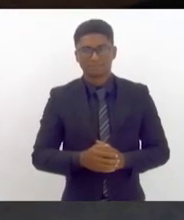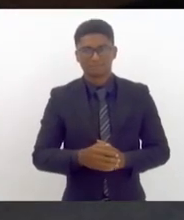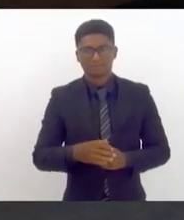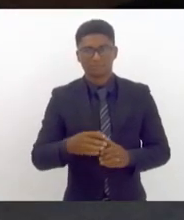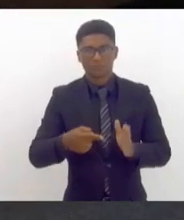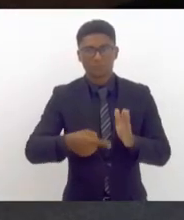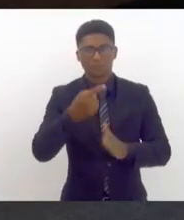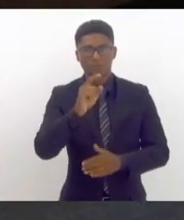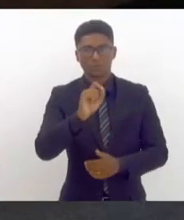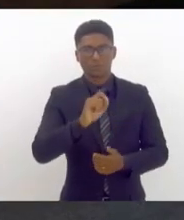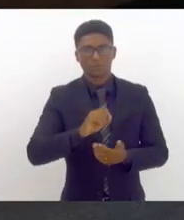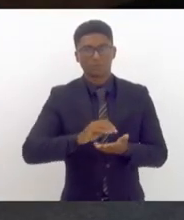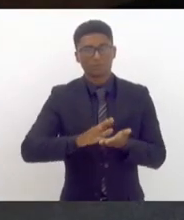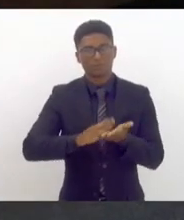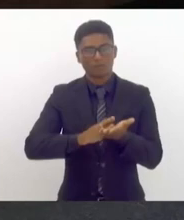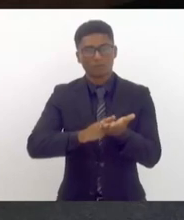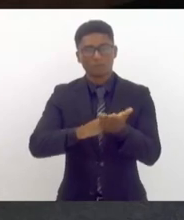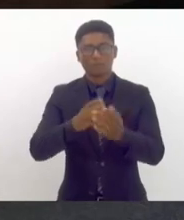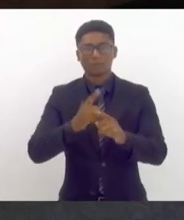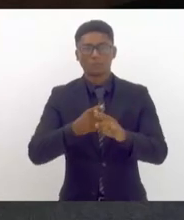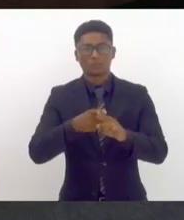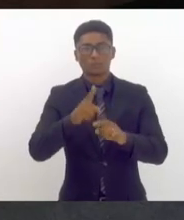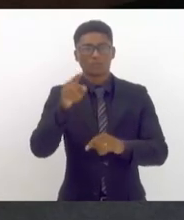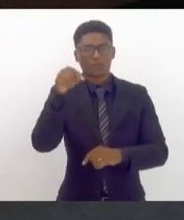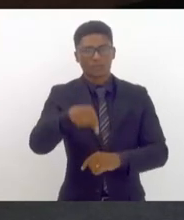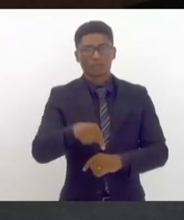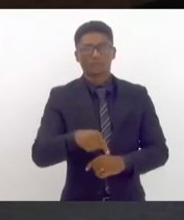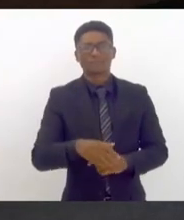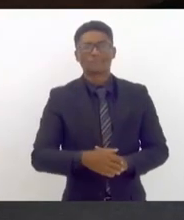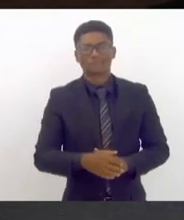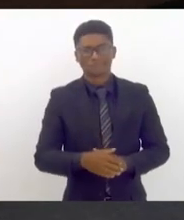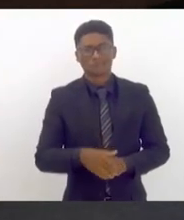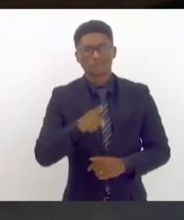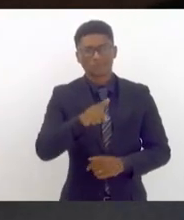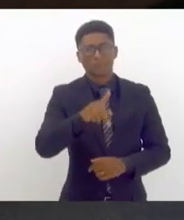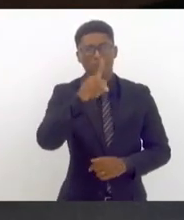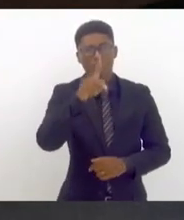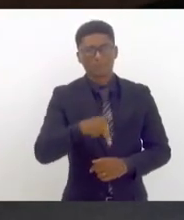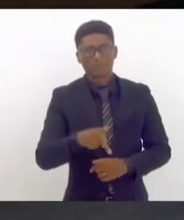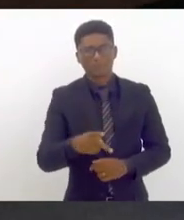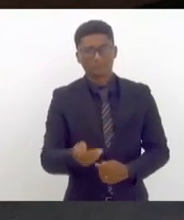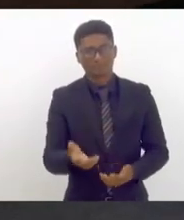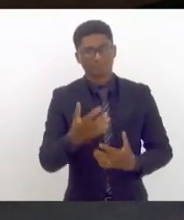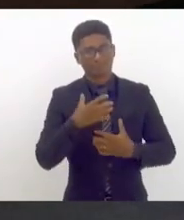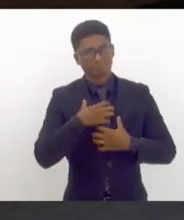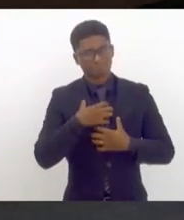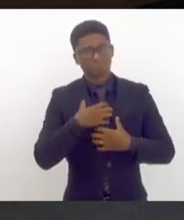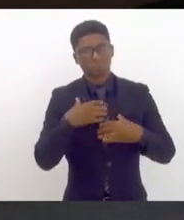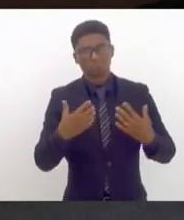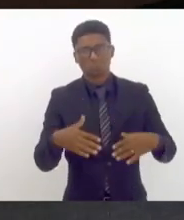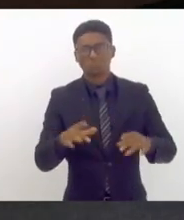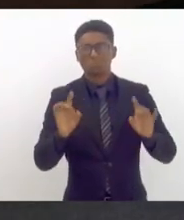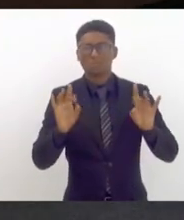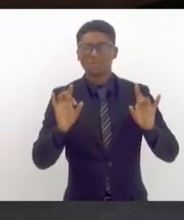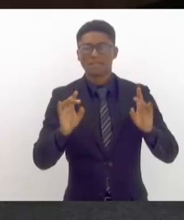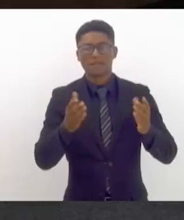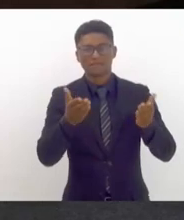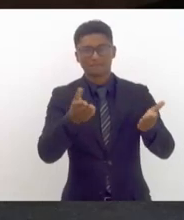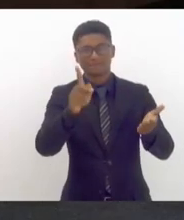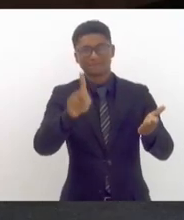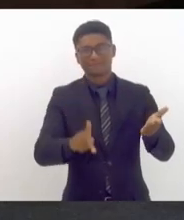primeiro parabenizar a senhora por estar aqui, Vossa Excelência, por presidir esta casa. Está me dando a honra de estar aqui e poder